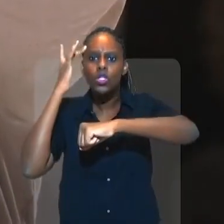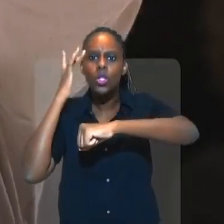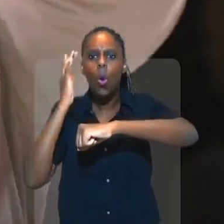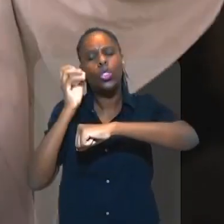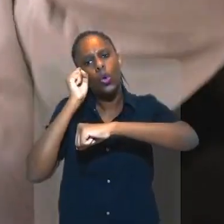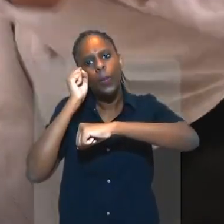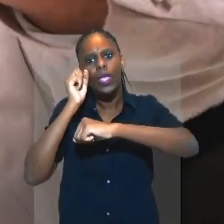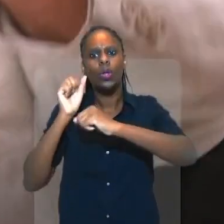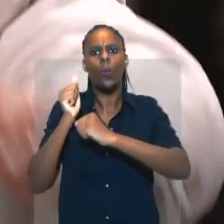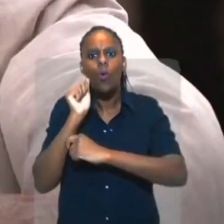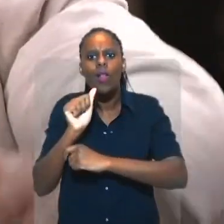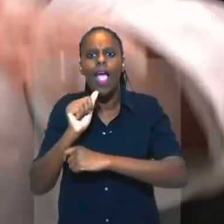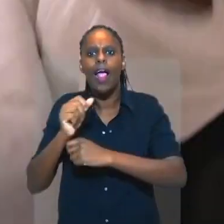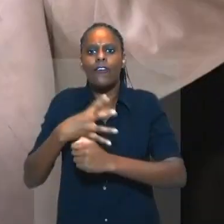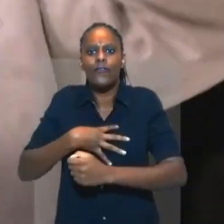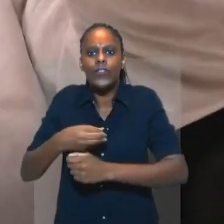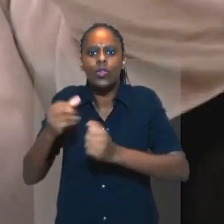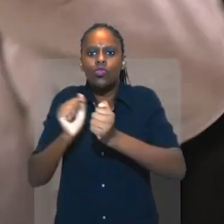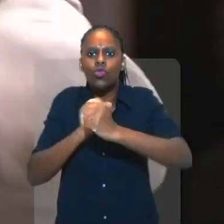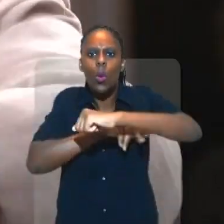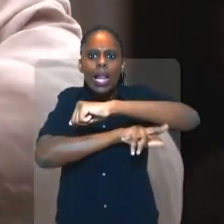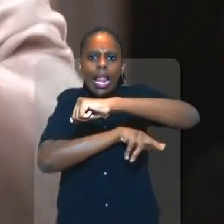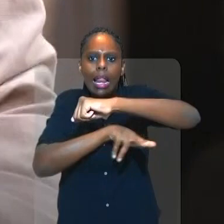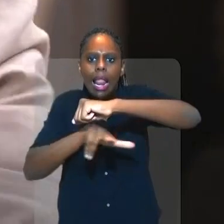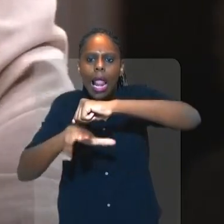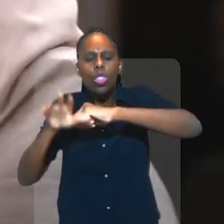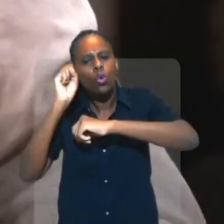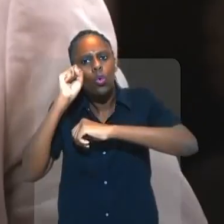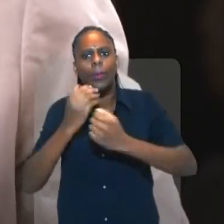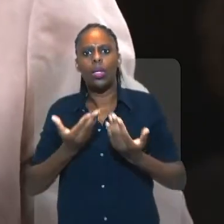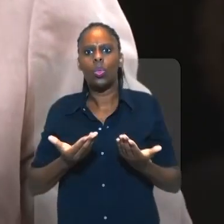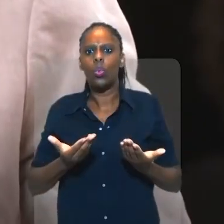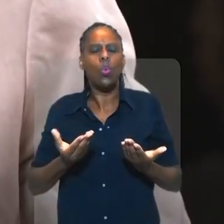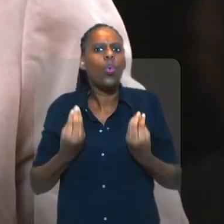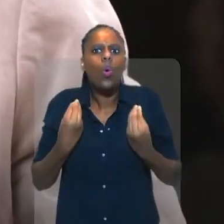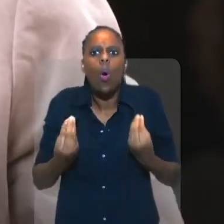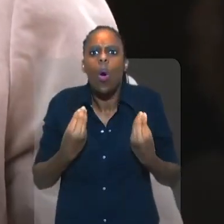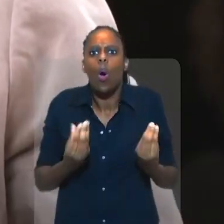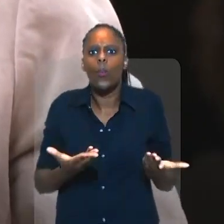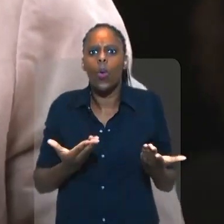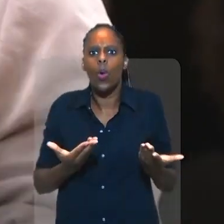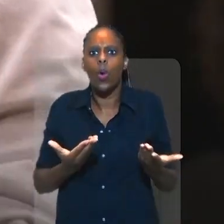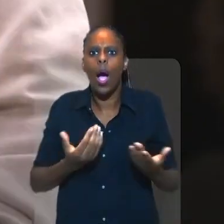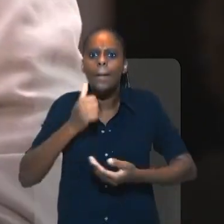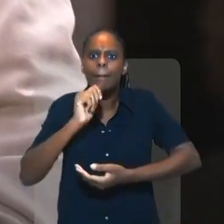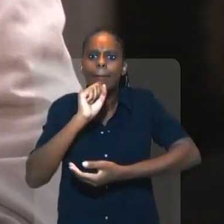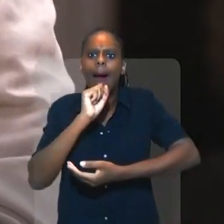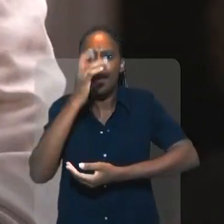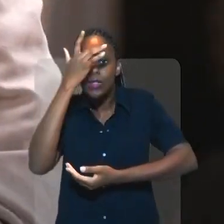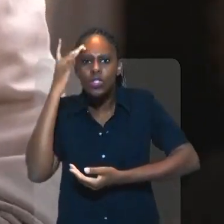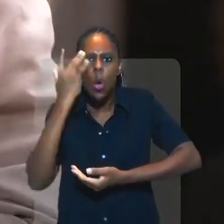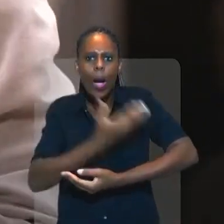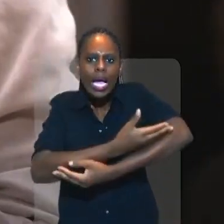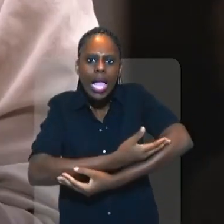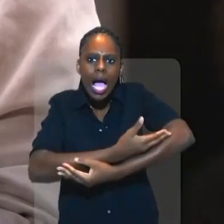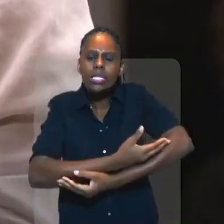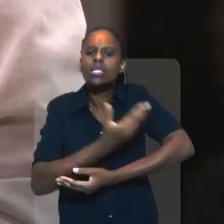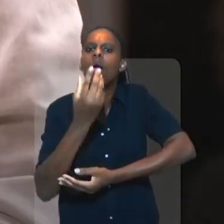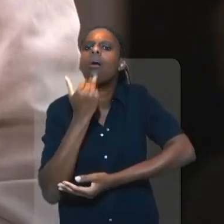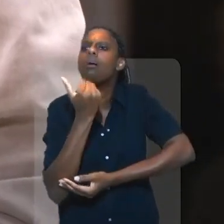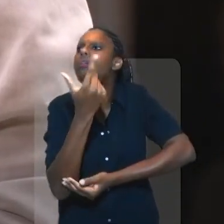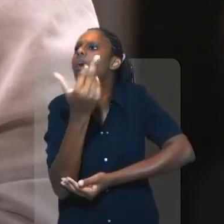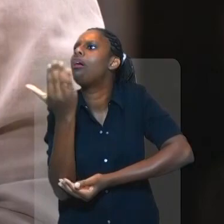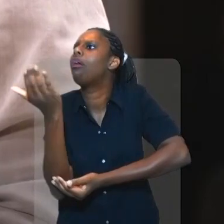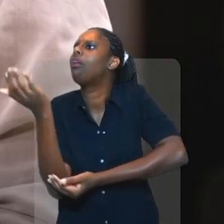vejo embaixo da Ponta das pessoas dormindo mulher com criança dormindo e bate uma ponte pedindo